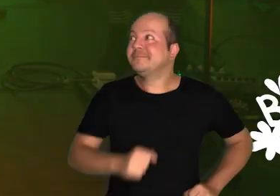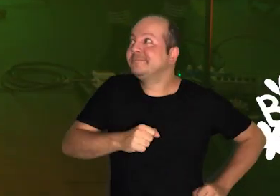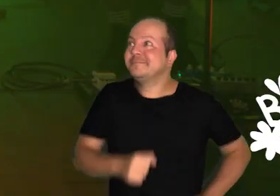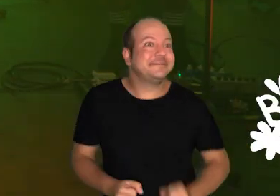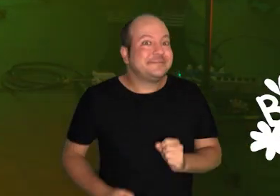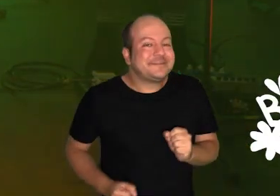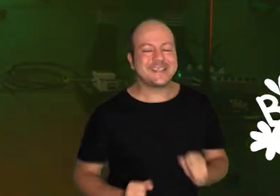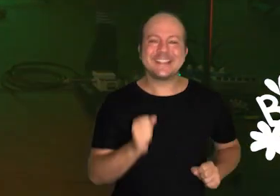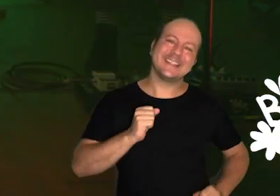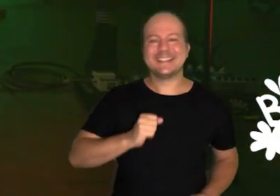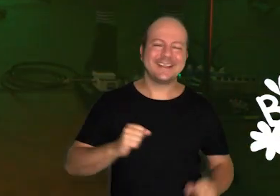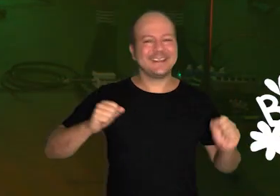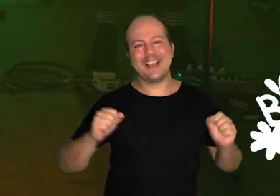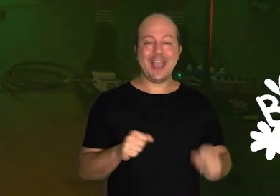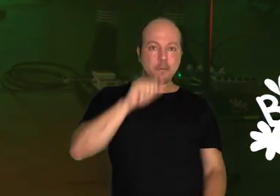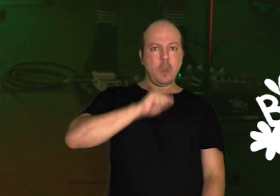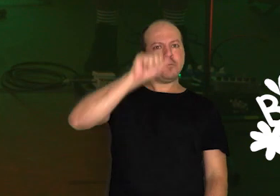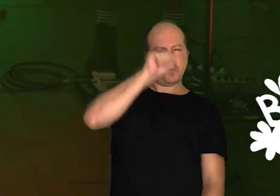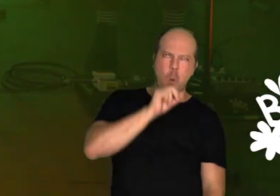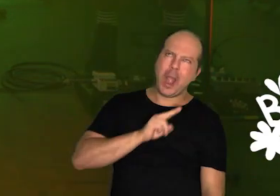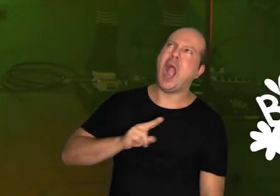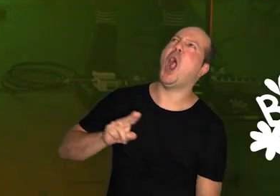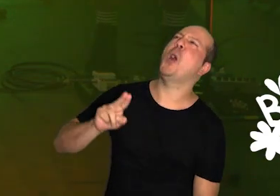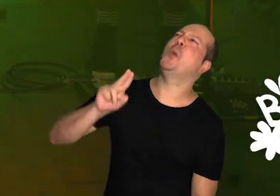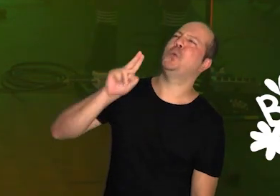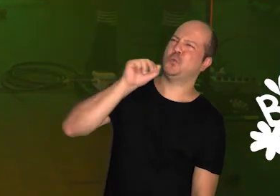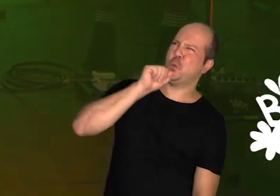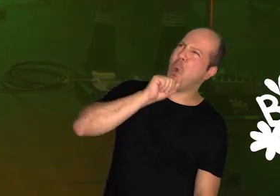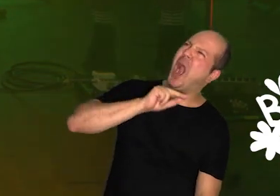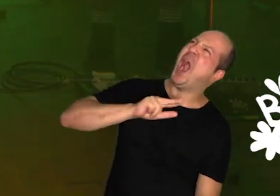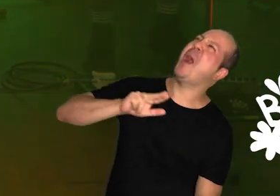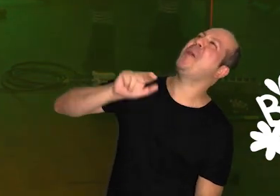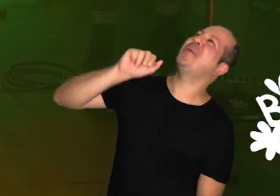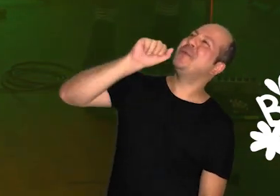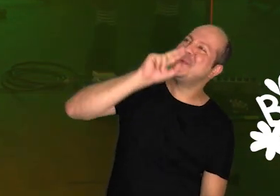au, au, au, au, au, au, au, au,